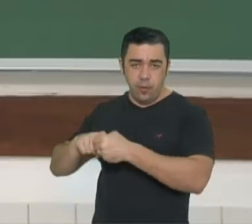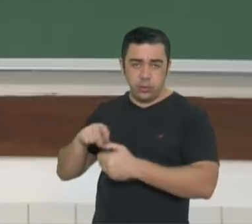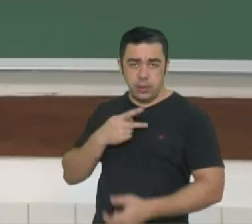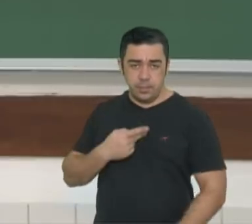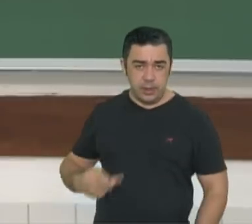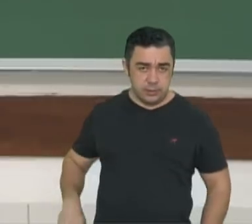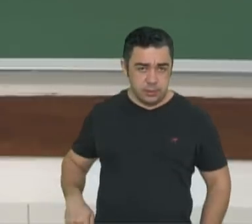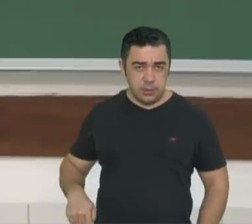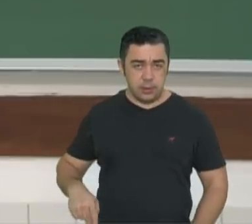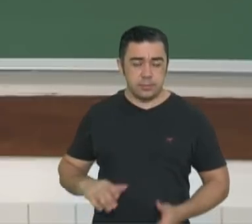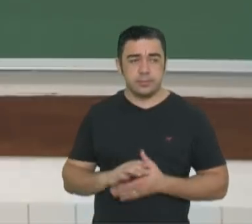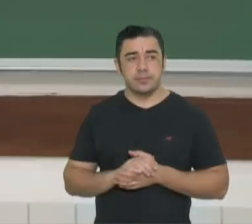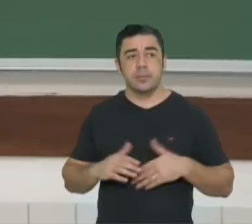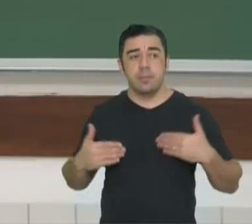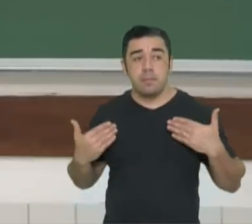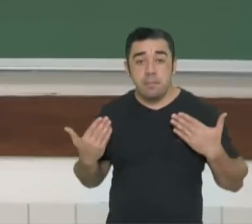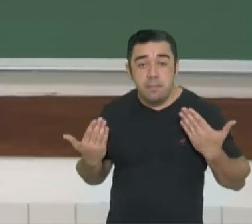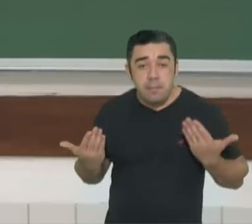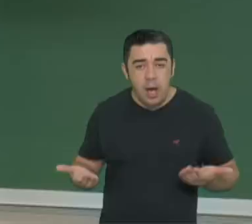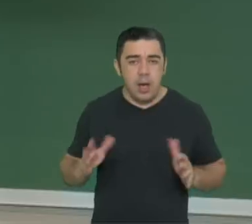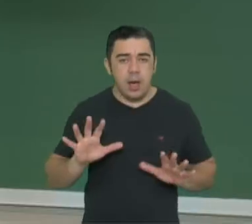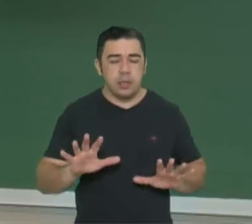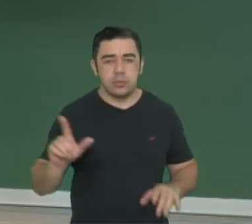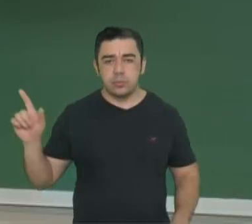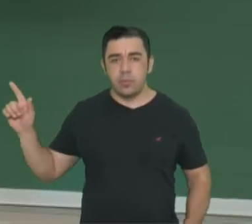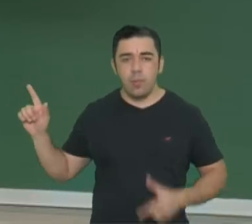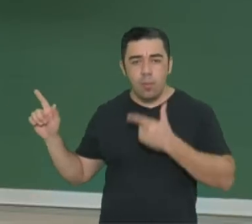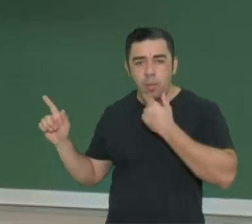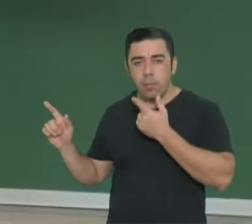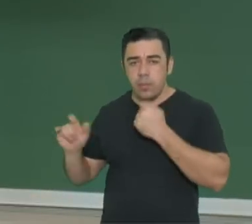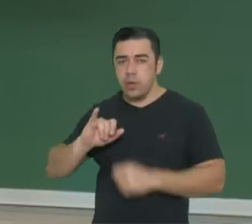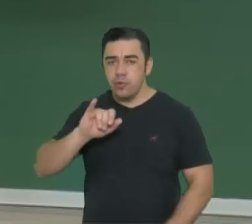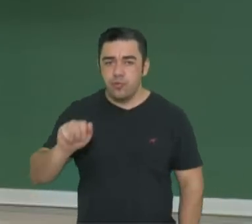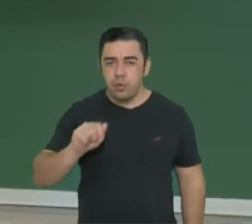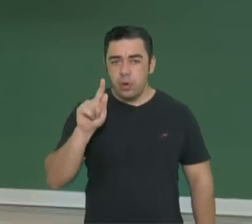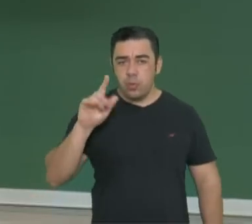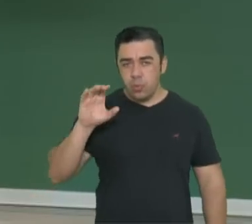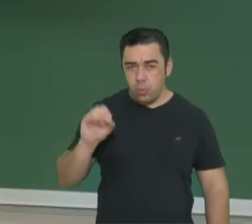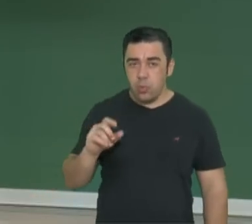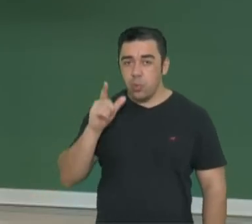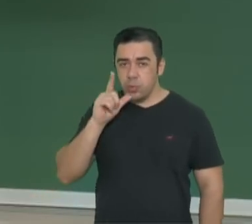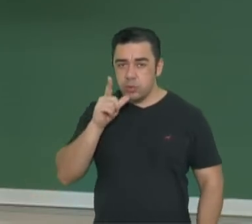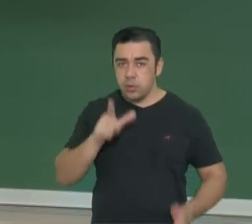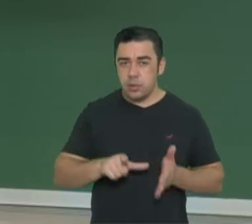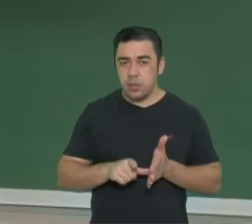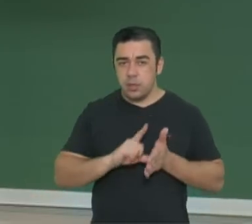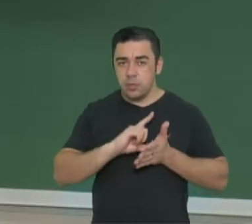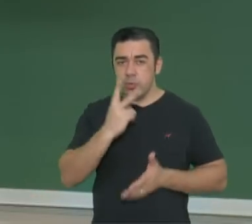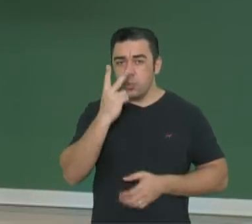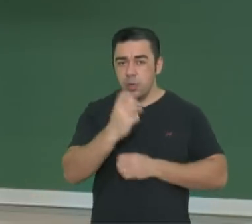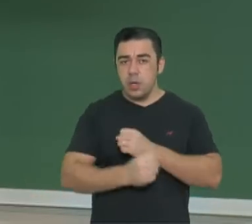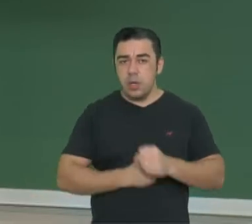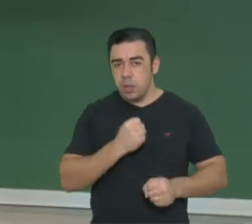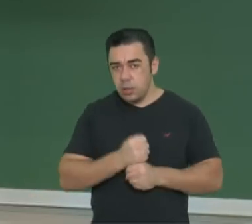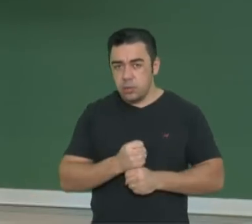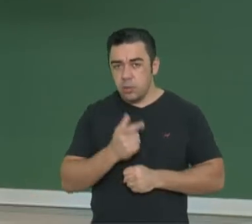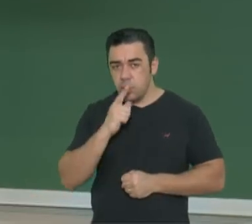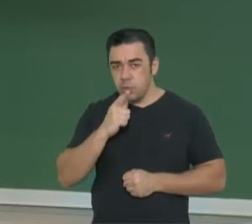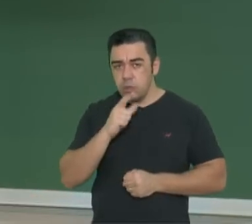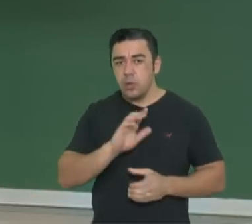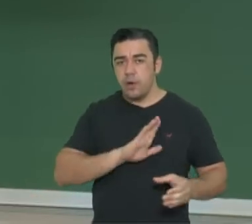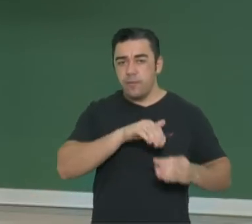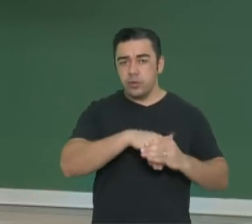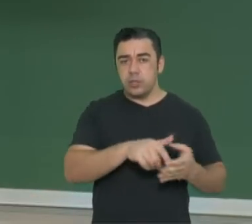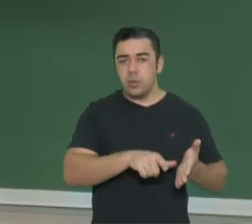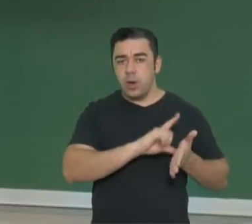próximo presidente. Porém, o Jango conseguiu antecipar em mais de 2 anos esse